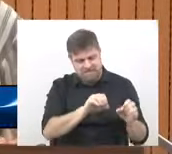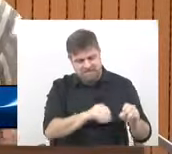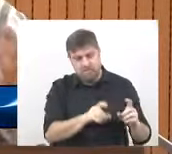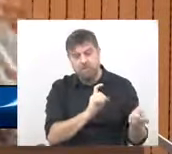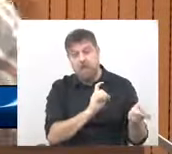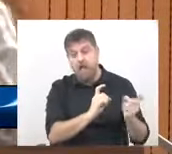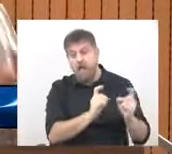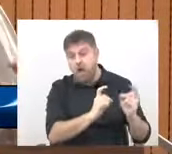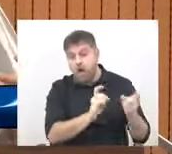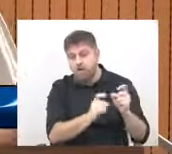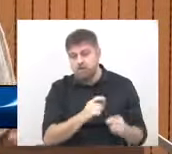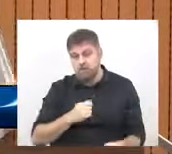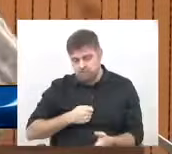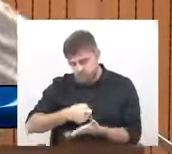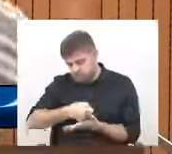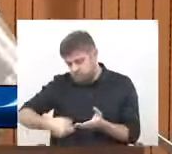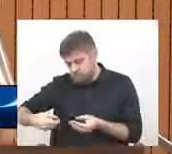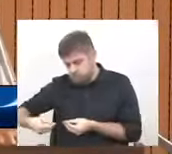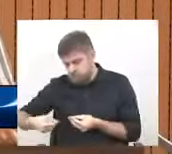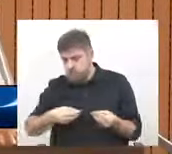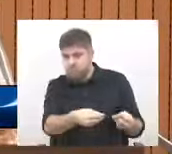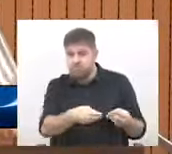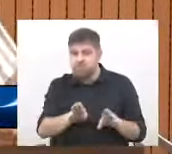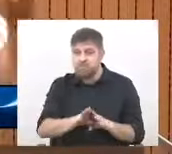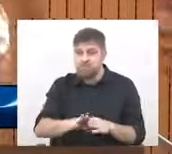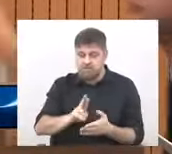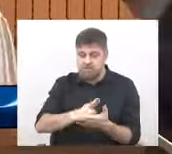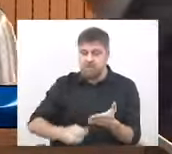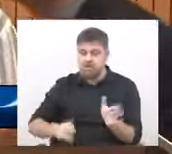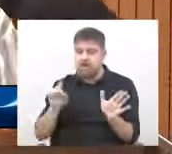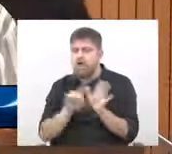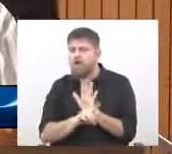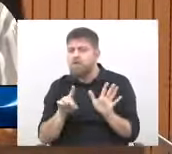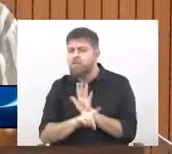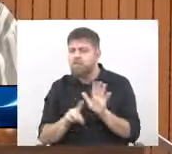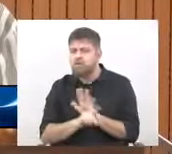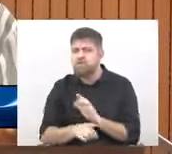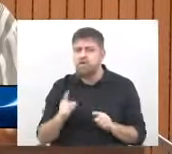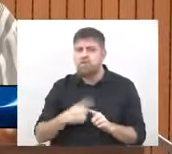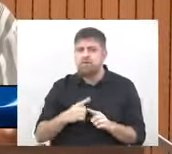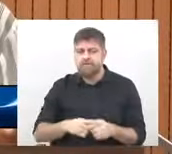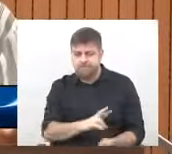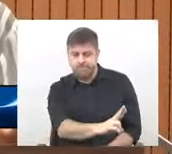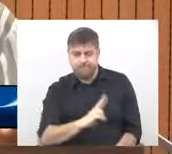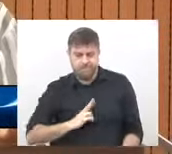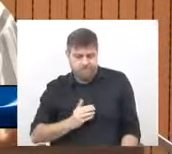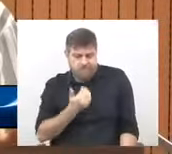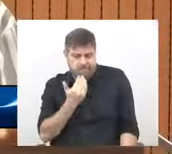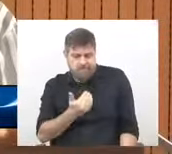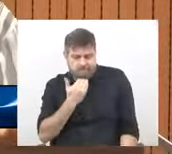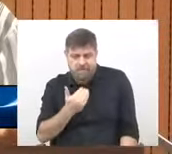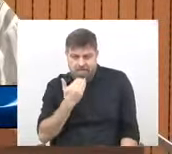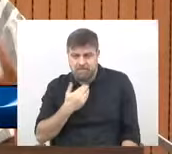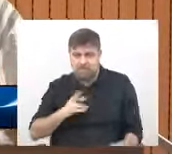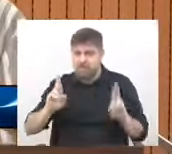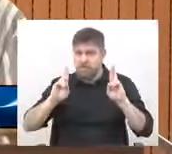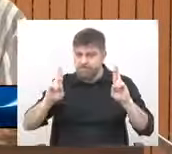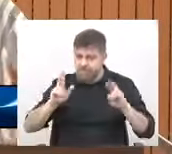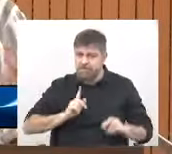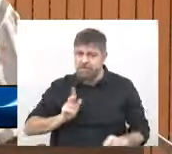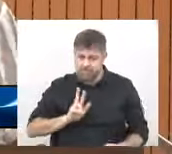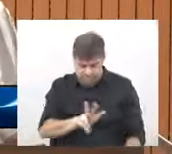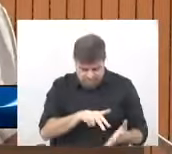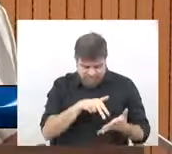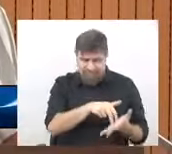Educação, encaminhei uma indicação, estou encaminhando um requerimento, questionando por que a minha indicação ainda não foi respondida, e espero que haja um empenho